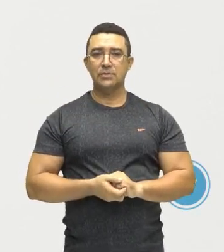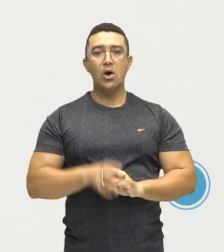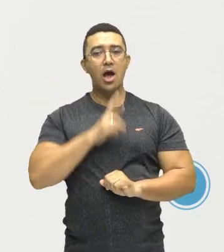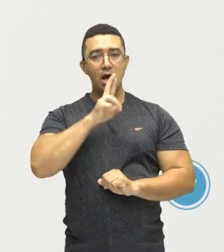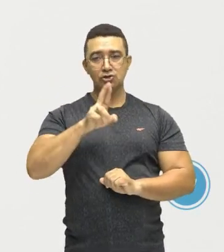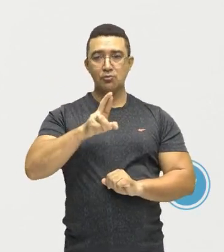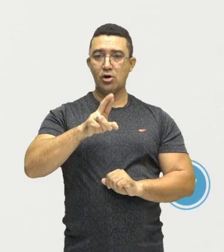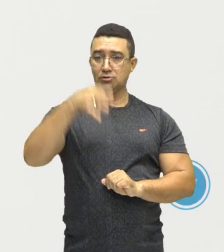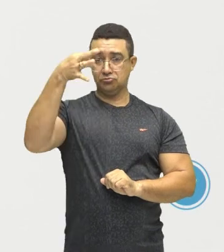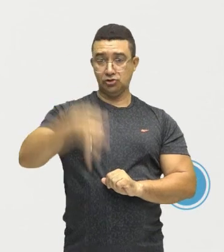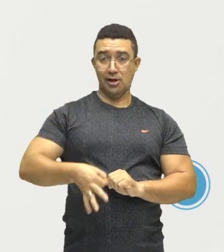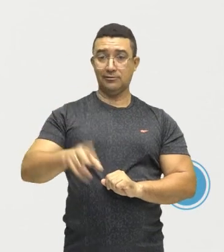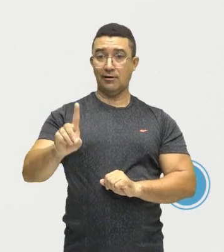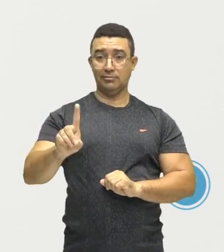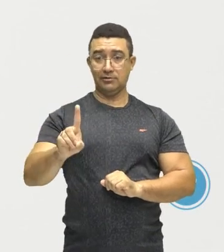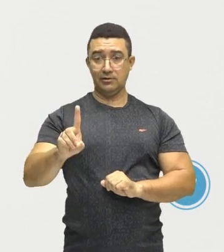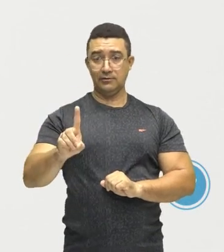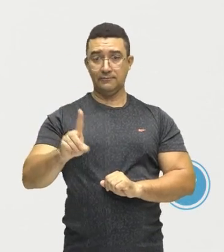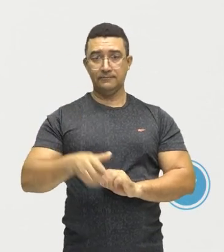aqui a resposta.